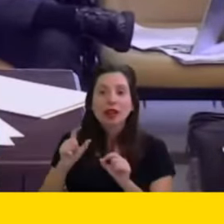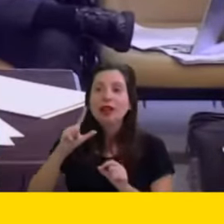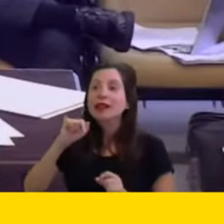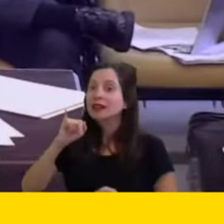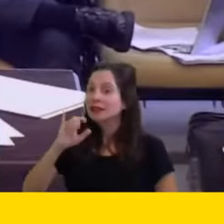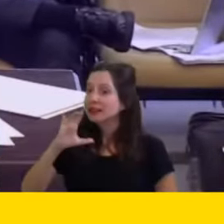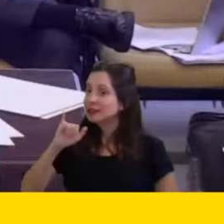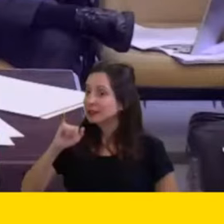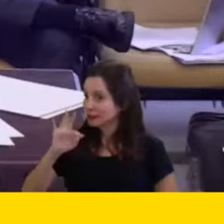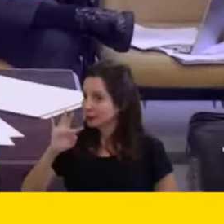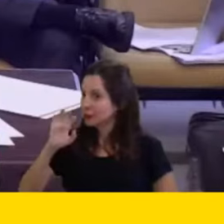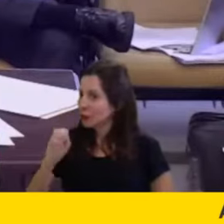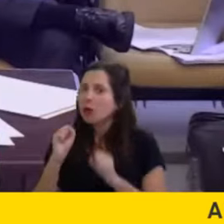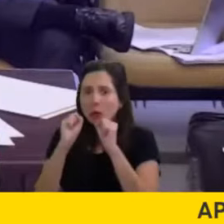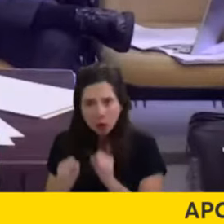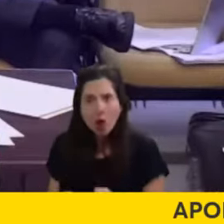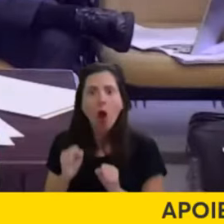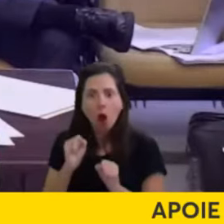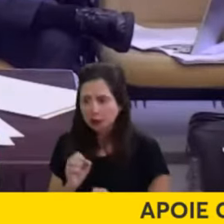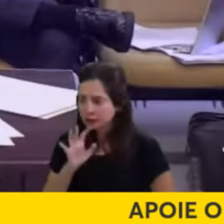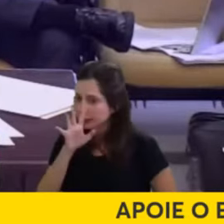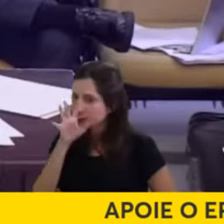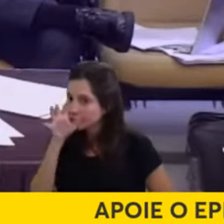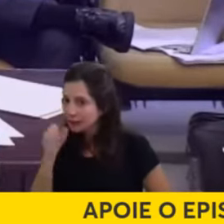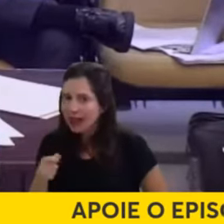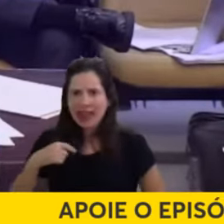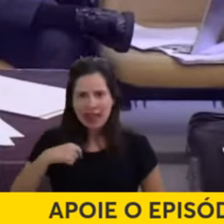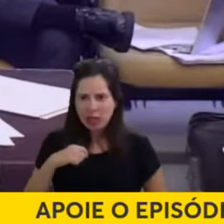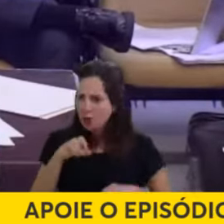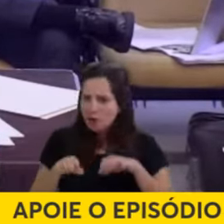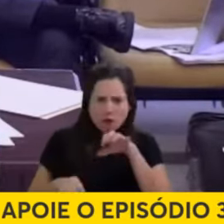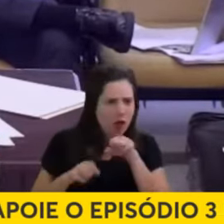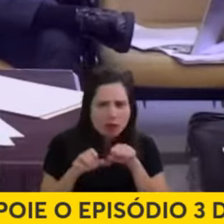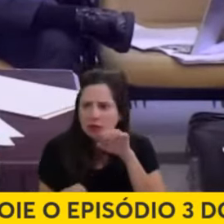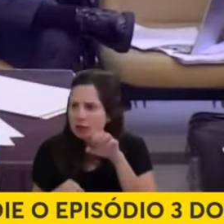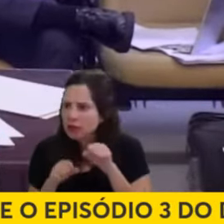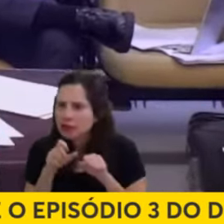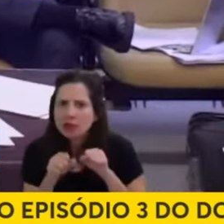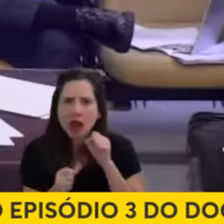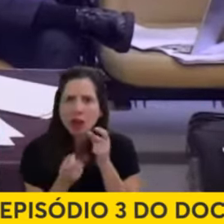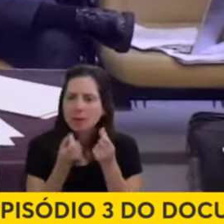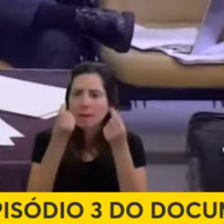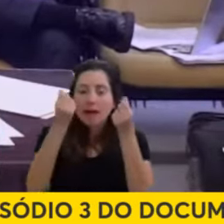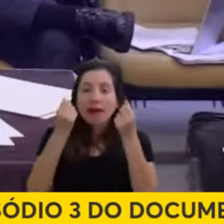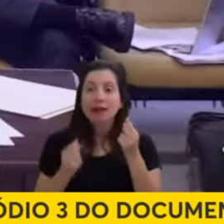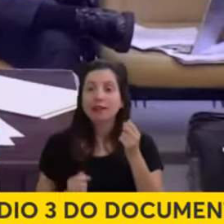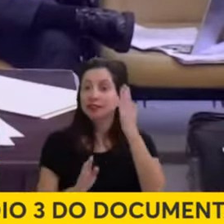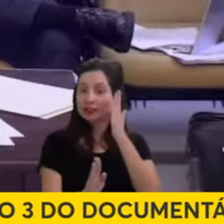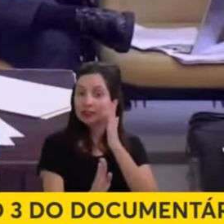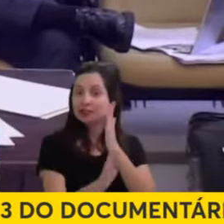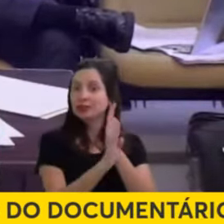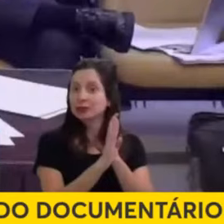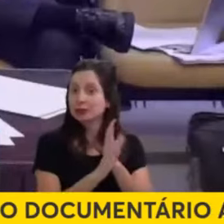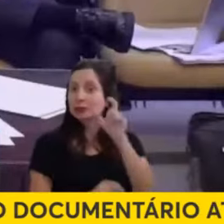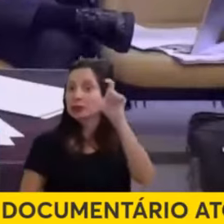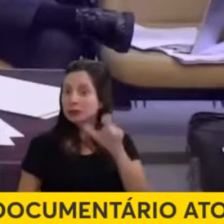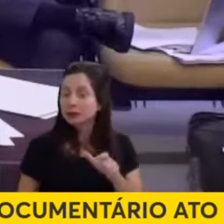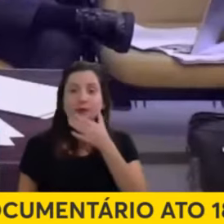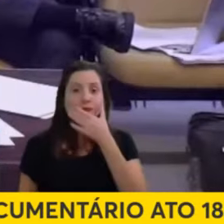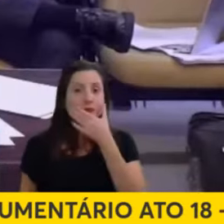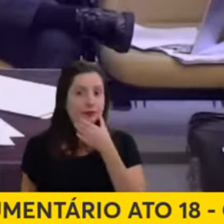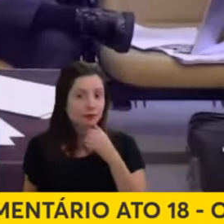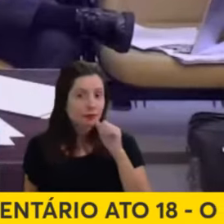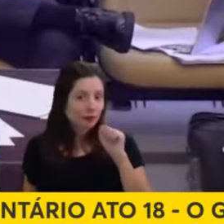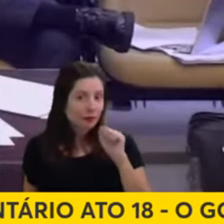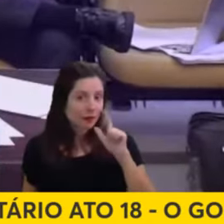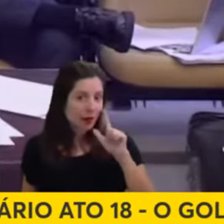também mas nem isso procede exelência porque eu fui atrás das despesas e de descobri que o Álvaro Dias no primeiro semestre de 2022